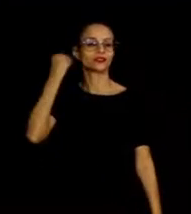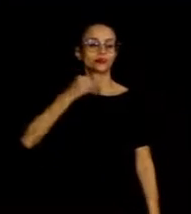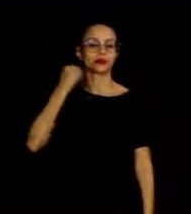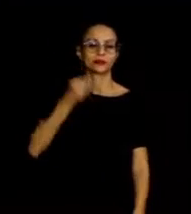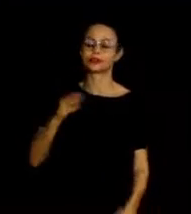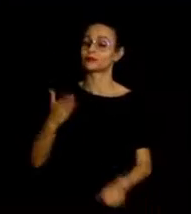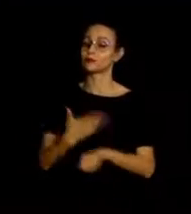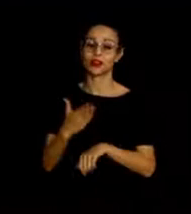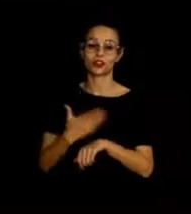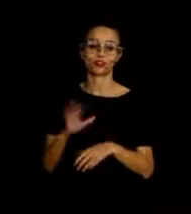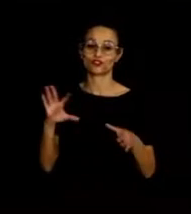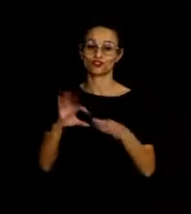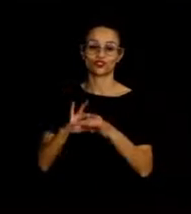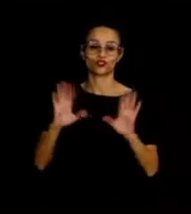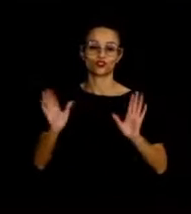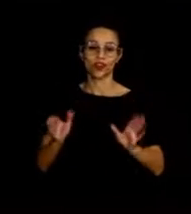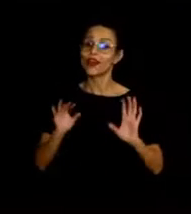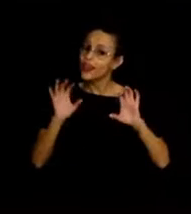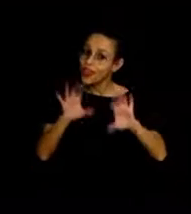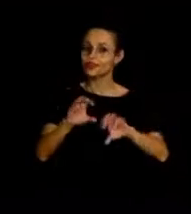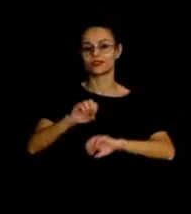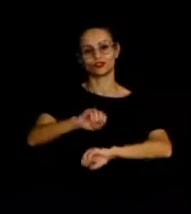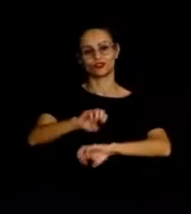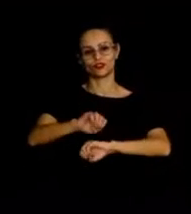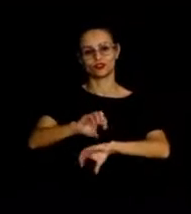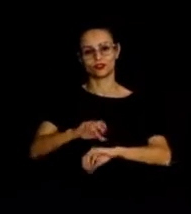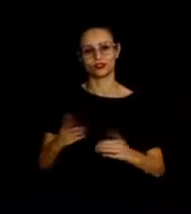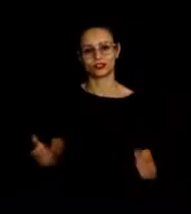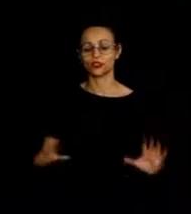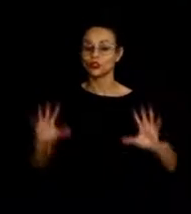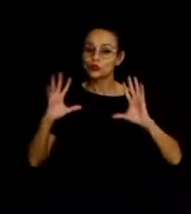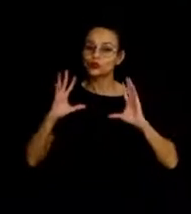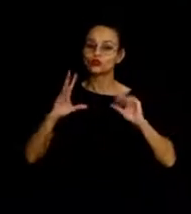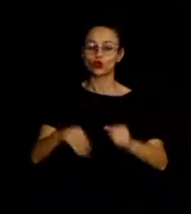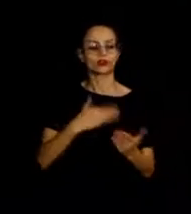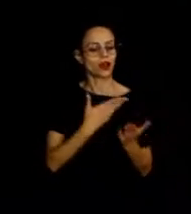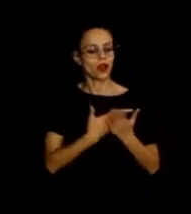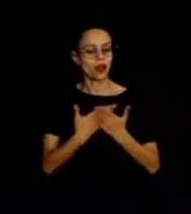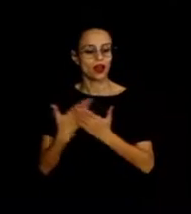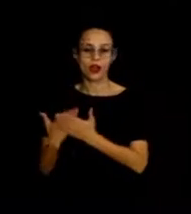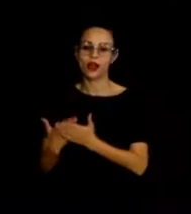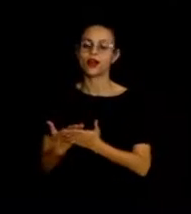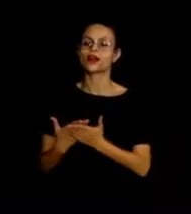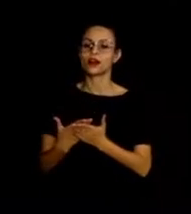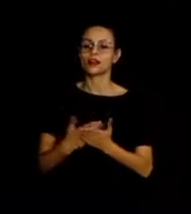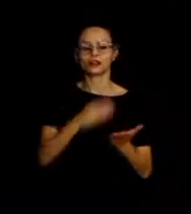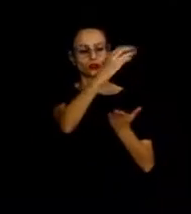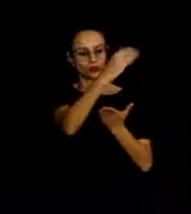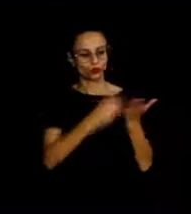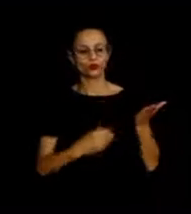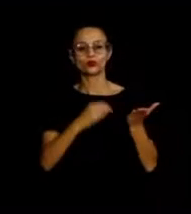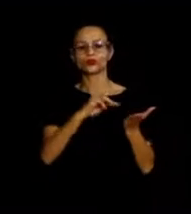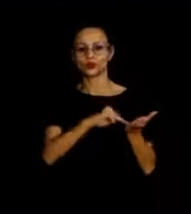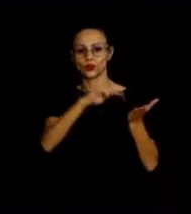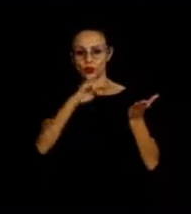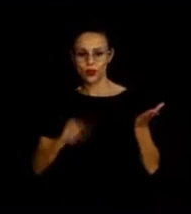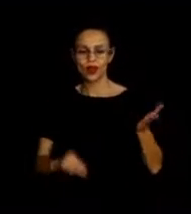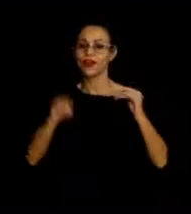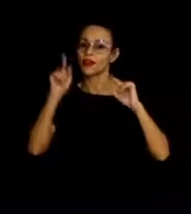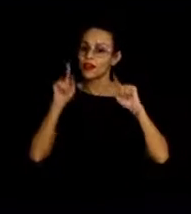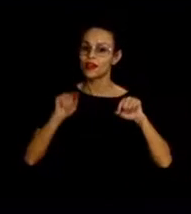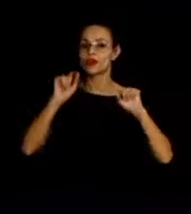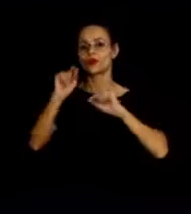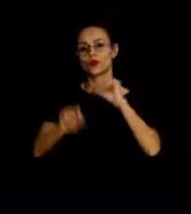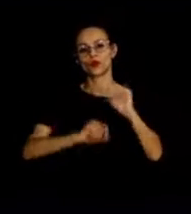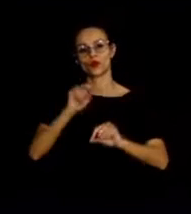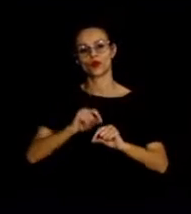experimentação daquilo Então é assim que a gente ensina praticamente todas as aulas da matriz curricular que irá reger os